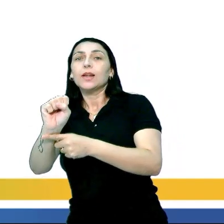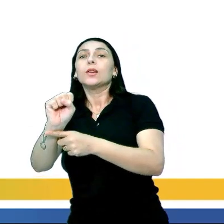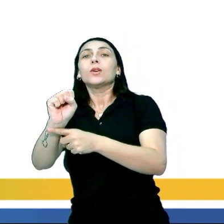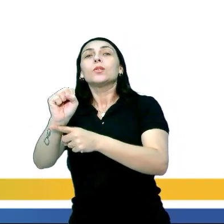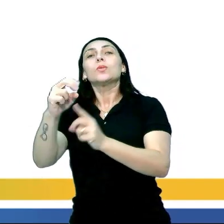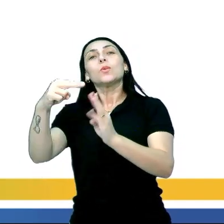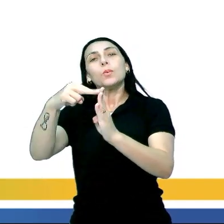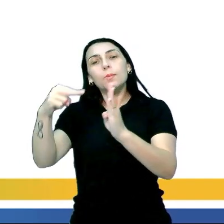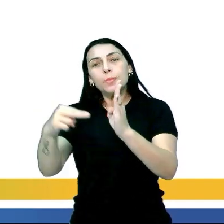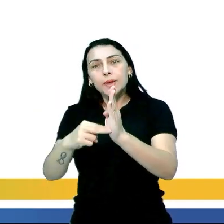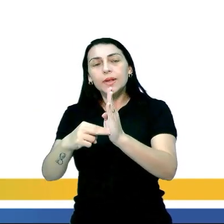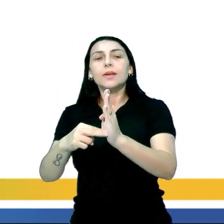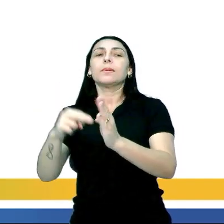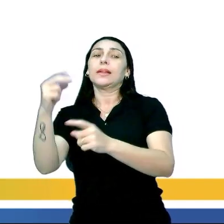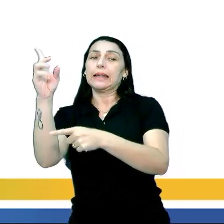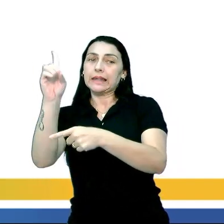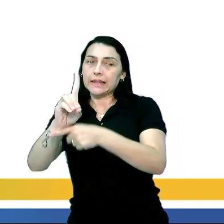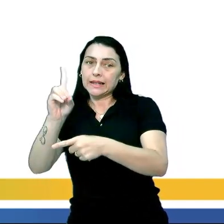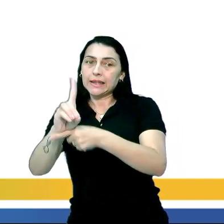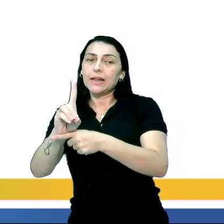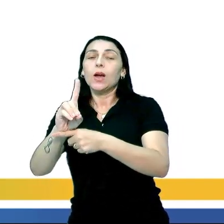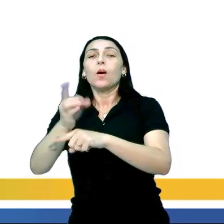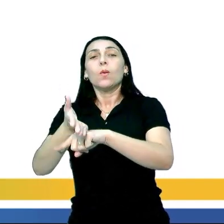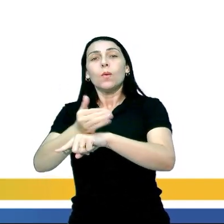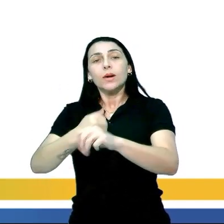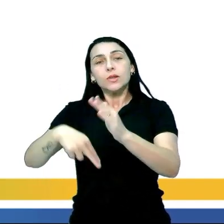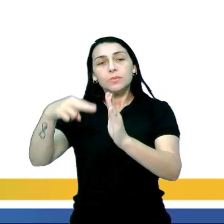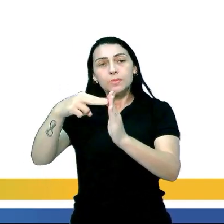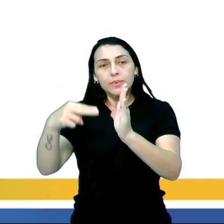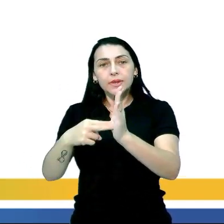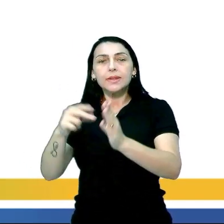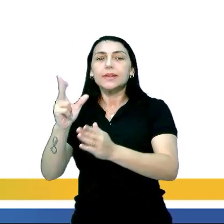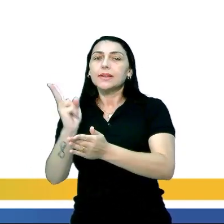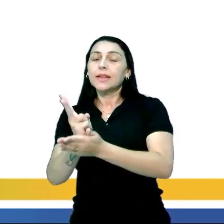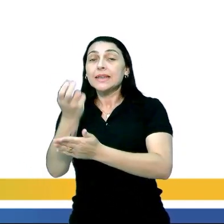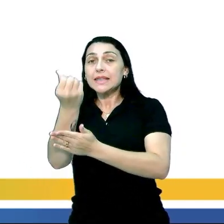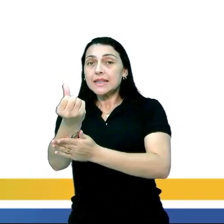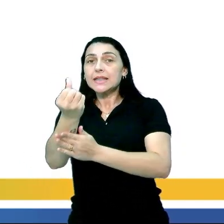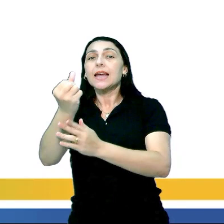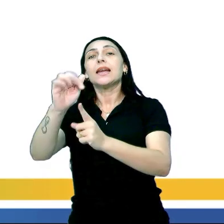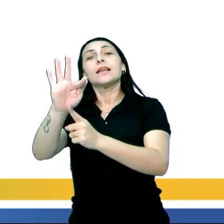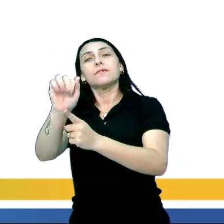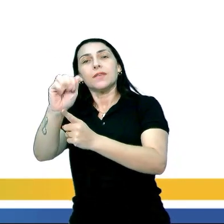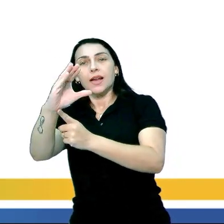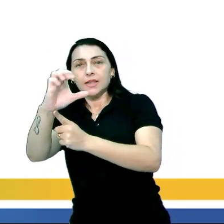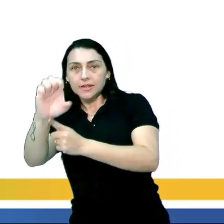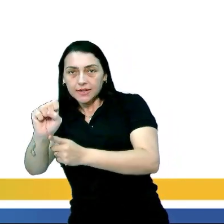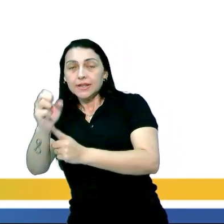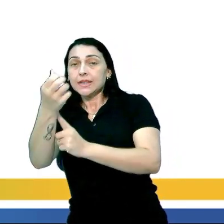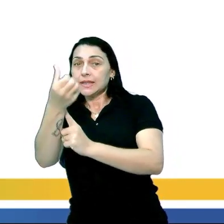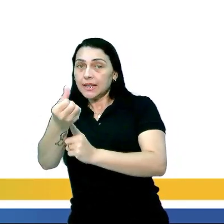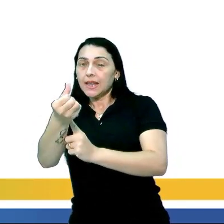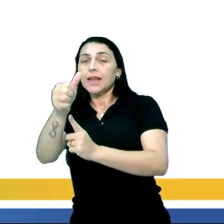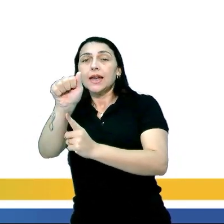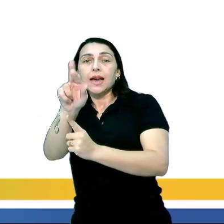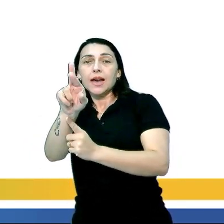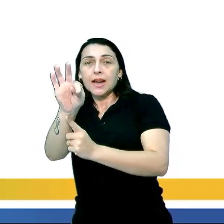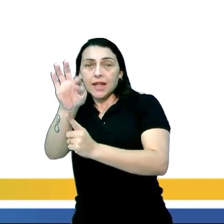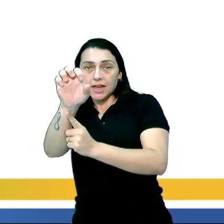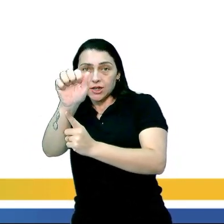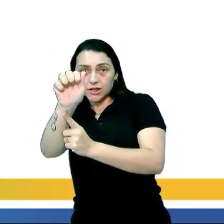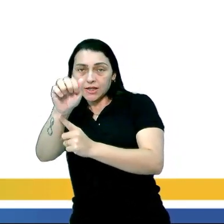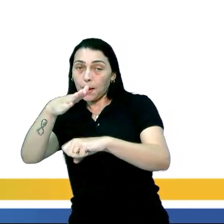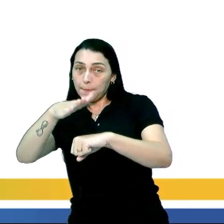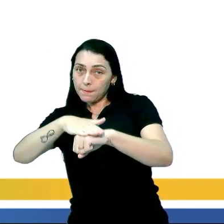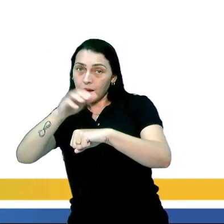prisma. Letra D, o antiprisma tem 6 faces e 6 arestas